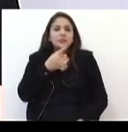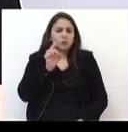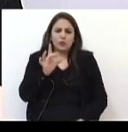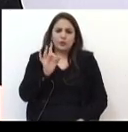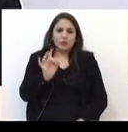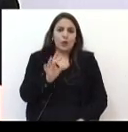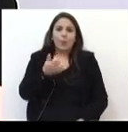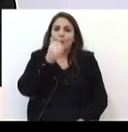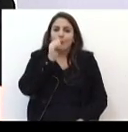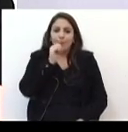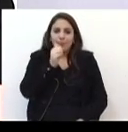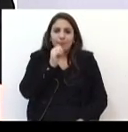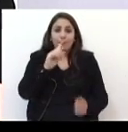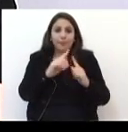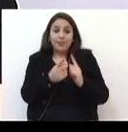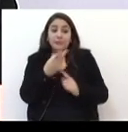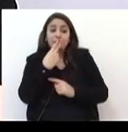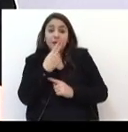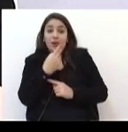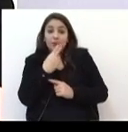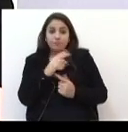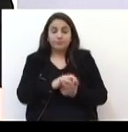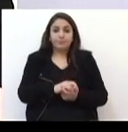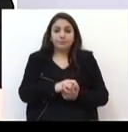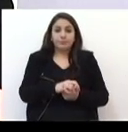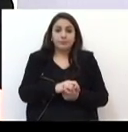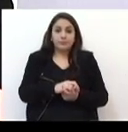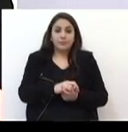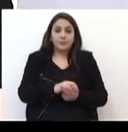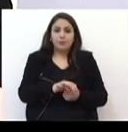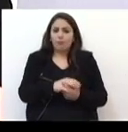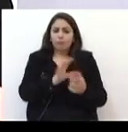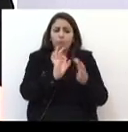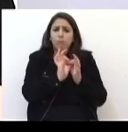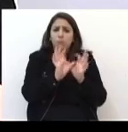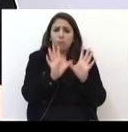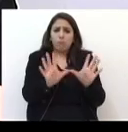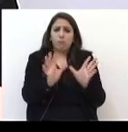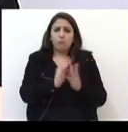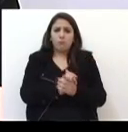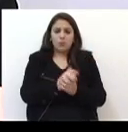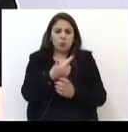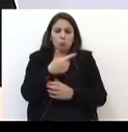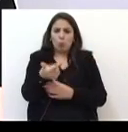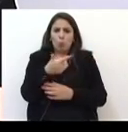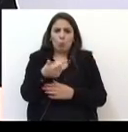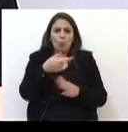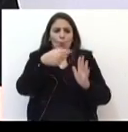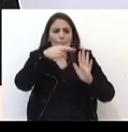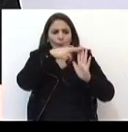bebida, mas o cigarro parece que é liberado. Não tem